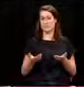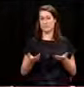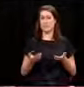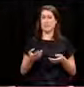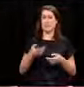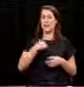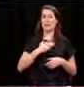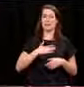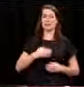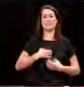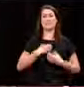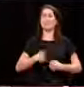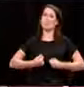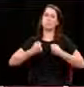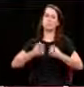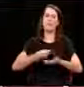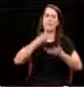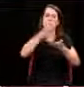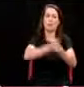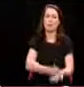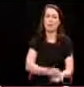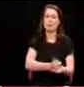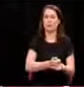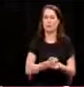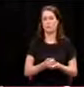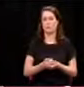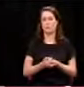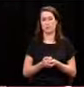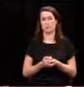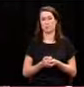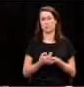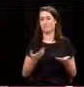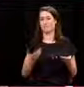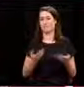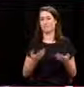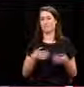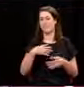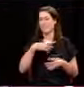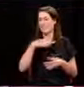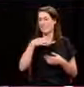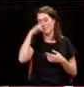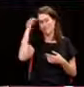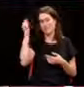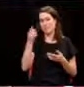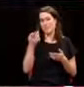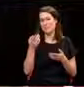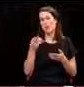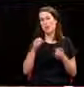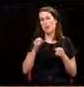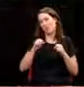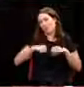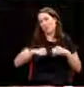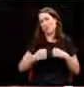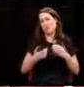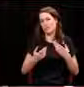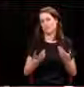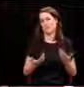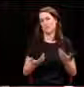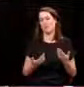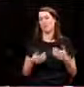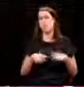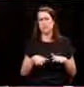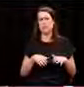pouco difícil chegar a este ponto na conversa. Mas os clientes não dizem, não acho interessante ou acho que não